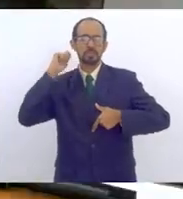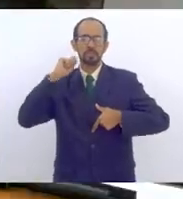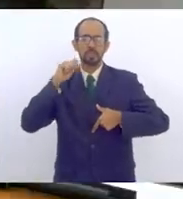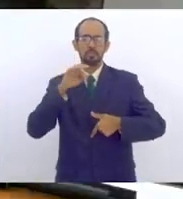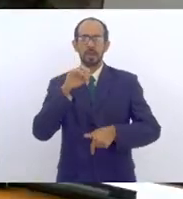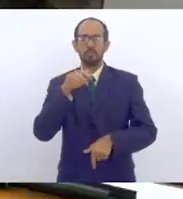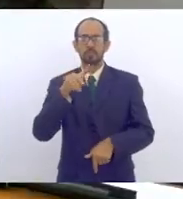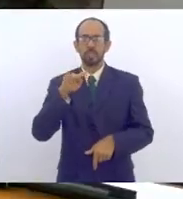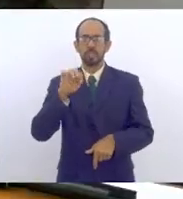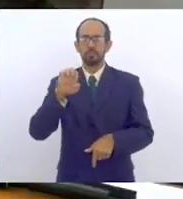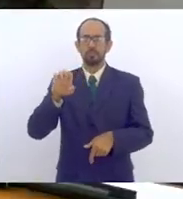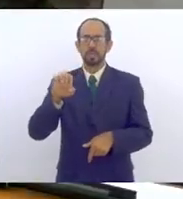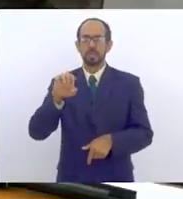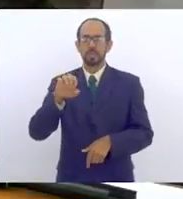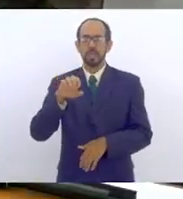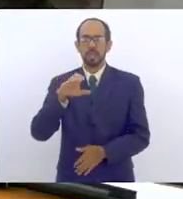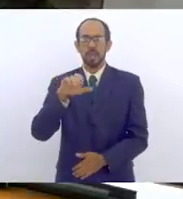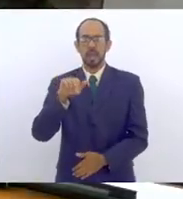Oliveira Carvalho